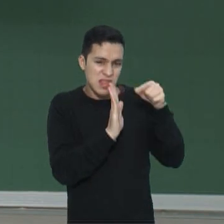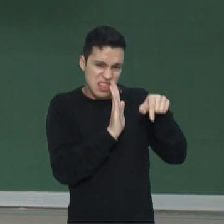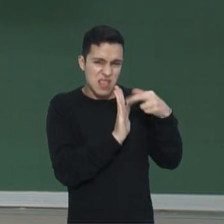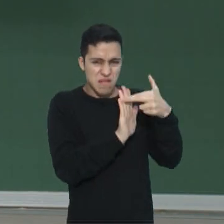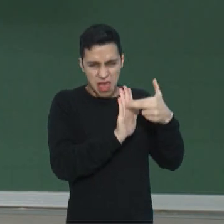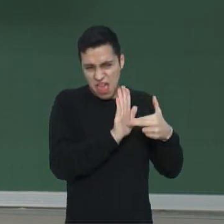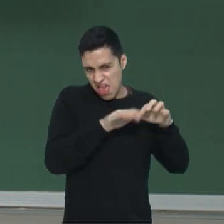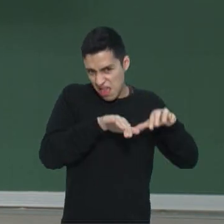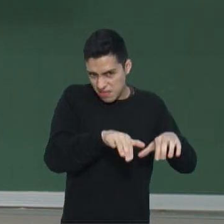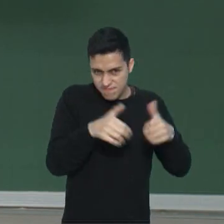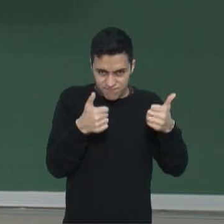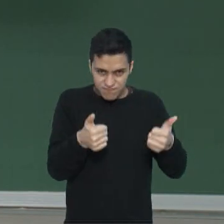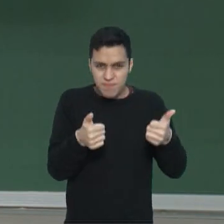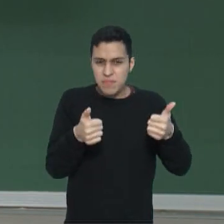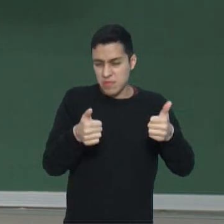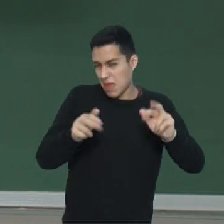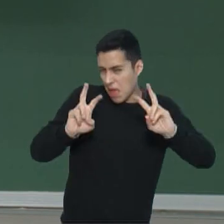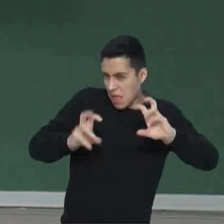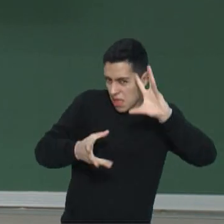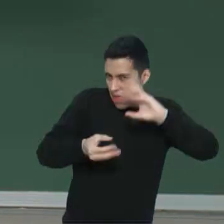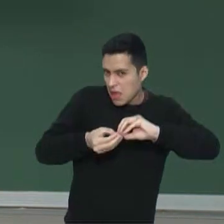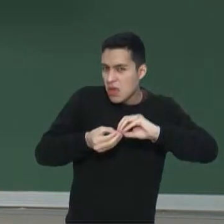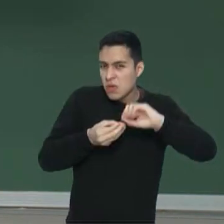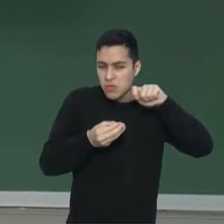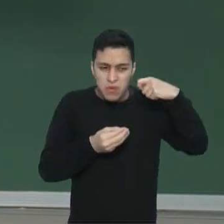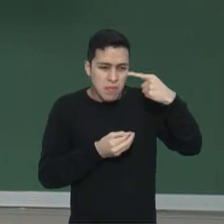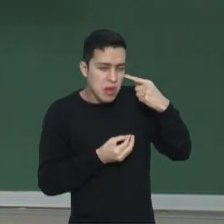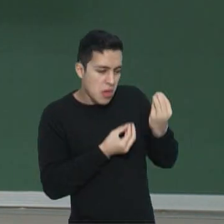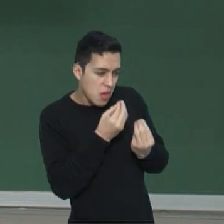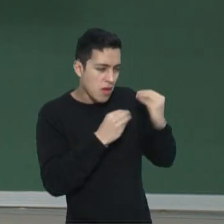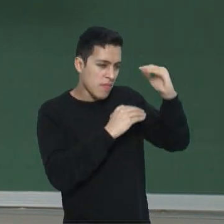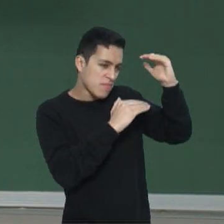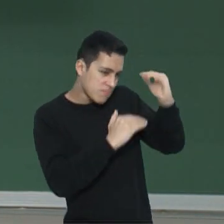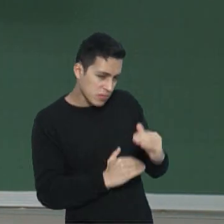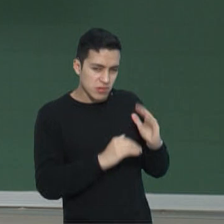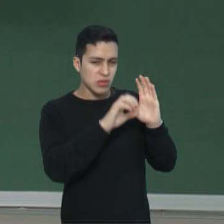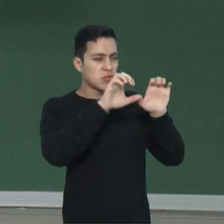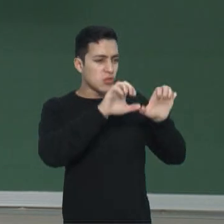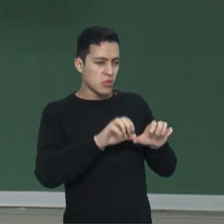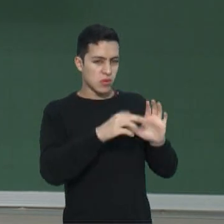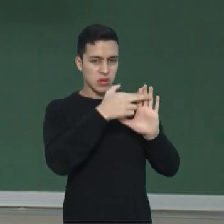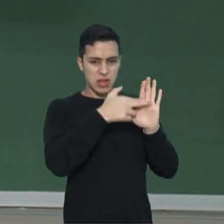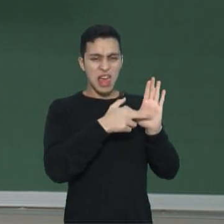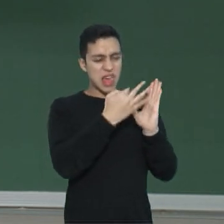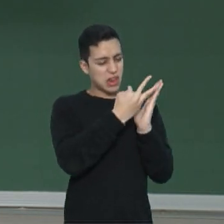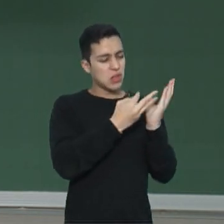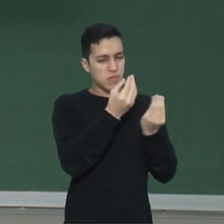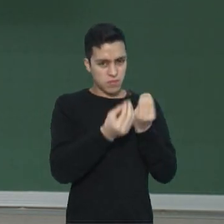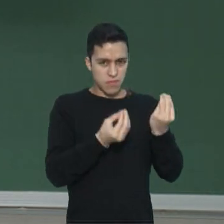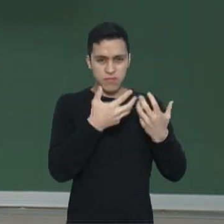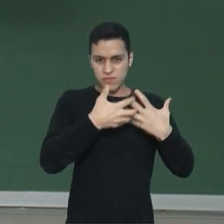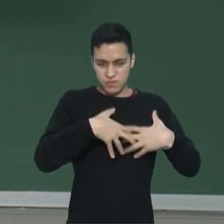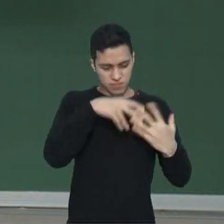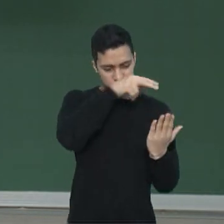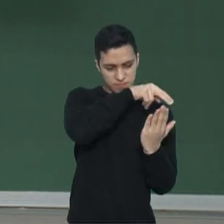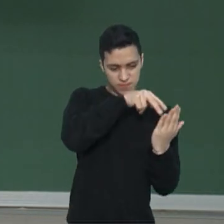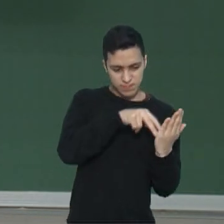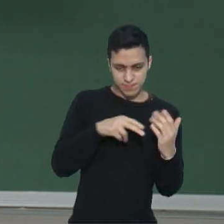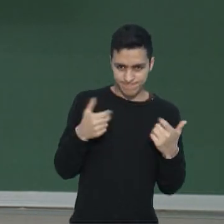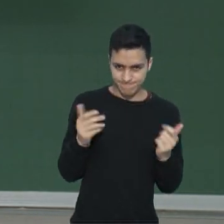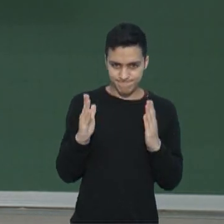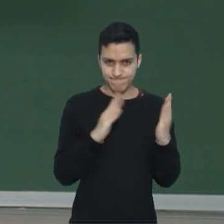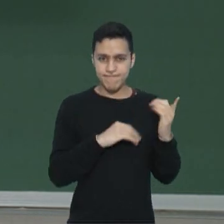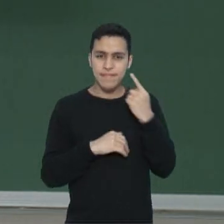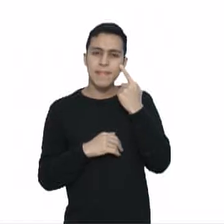preste atenção, você já sabe uma coisa sobre a estrutura, sobre a leitura do texto normativo. Exercício de número